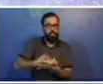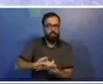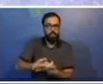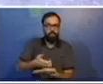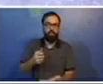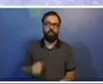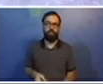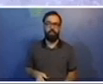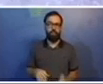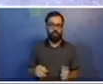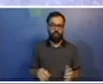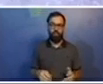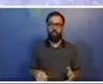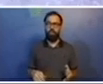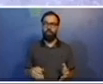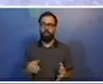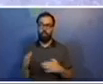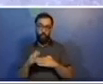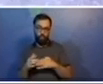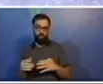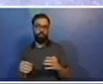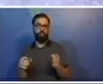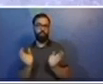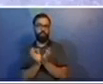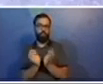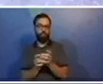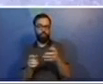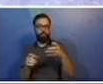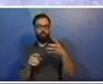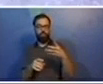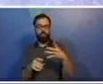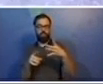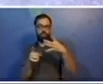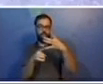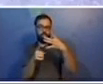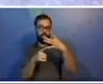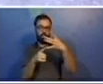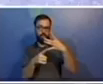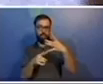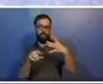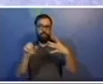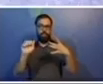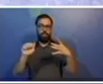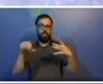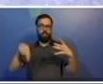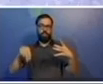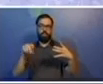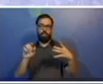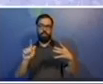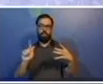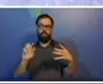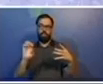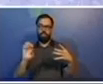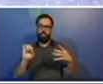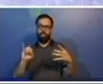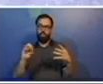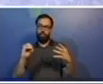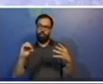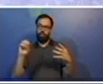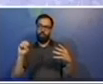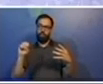Bom, agora o último grupo, das angiospermas, as principais características. Bom, angiospermas vem do